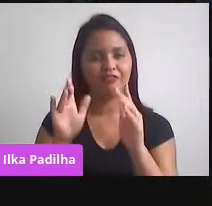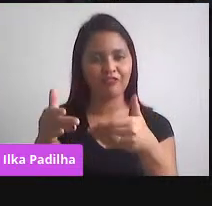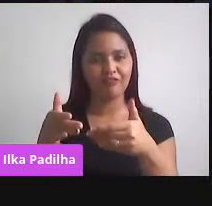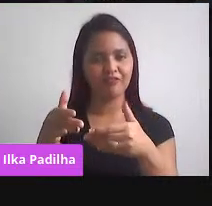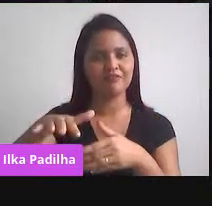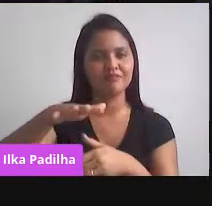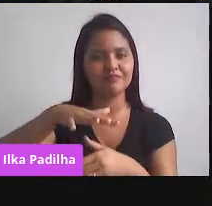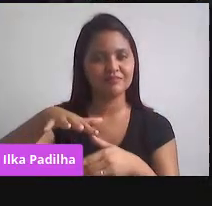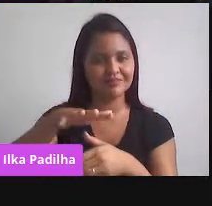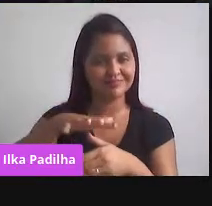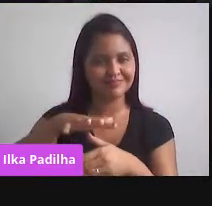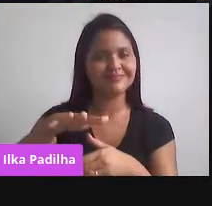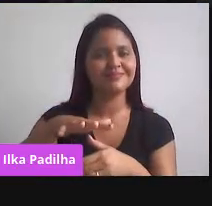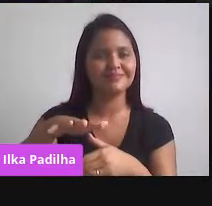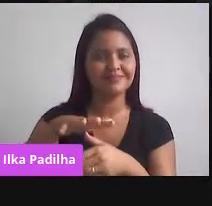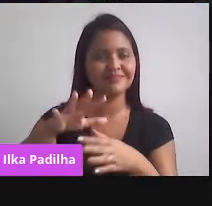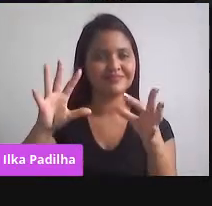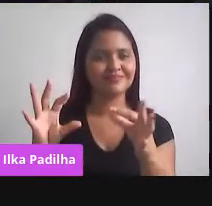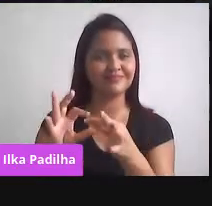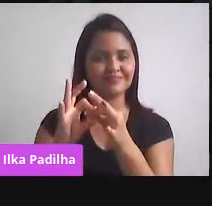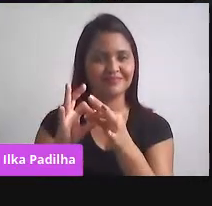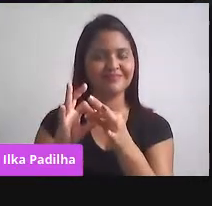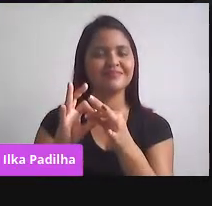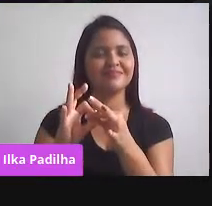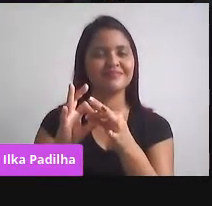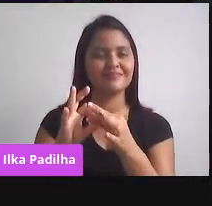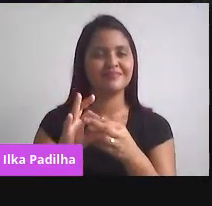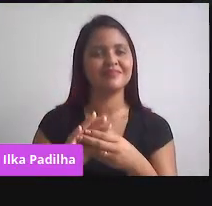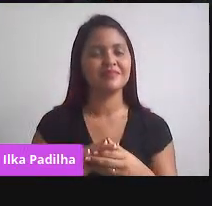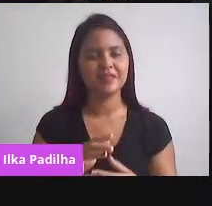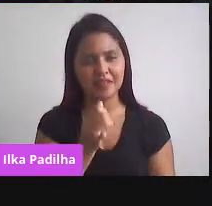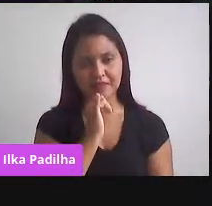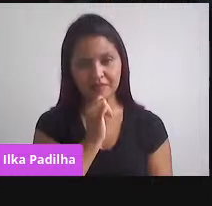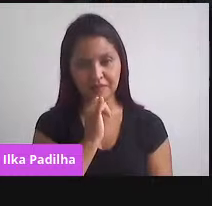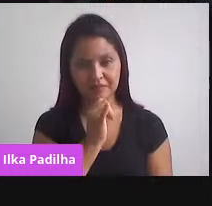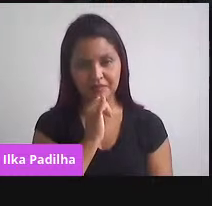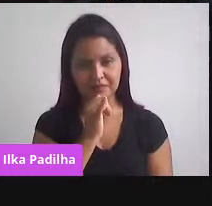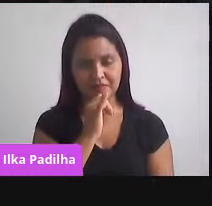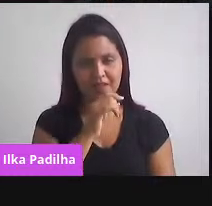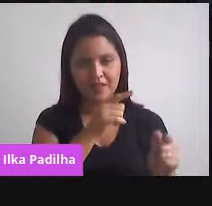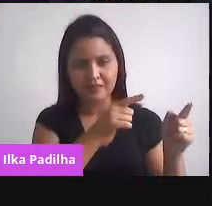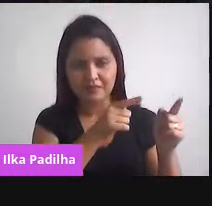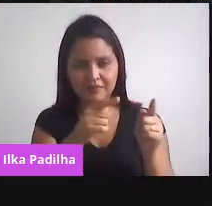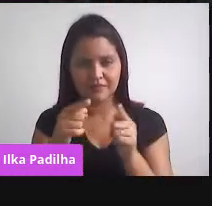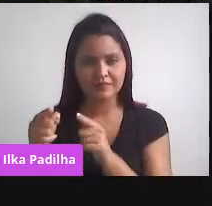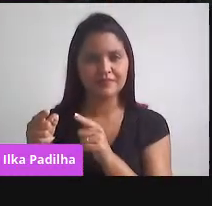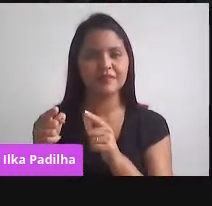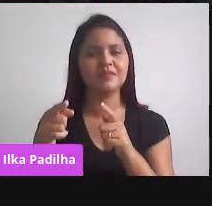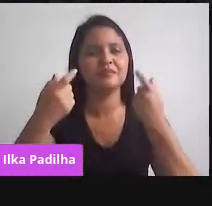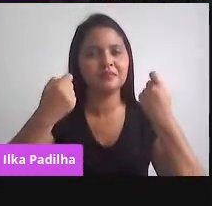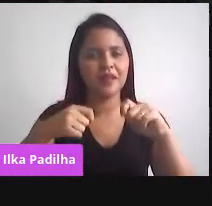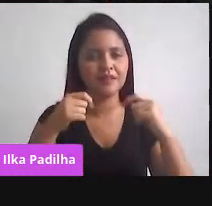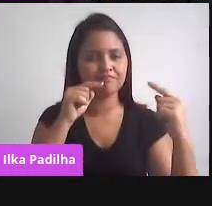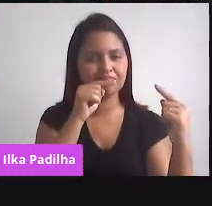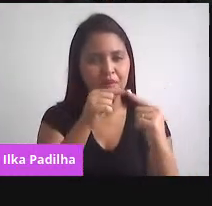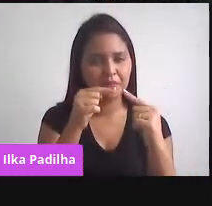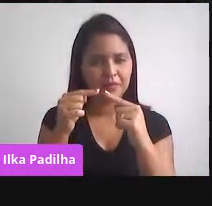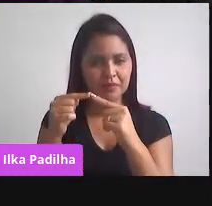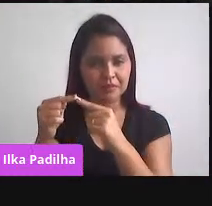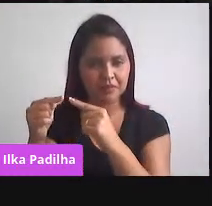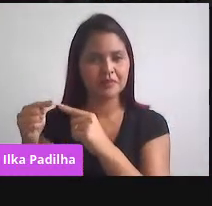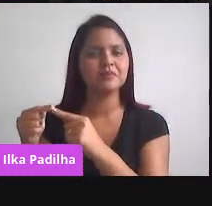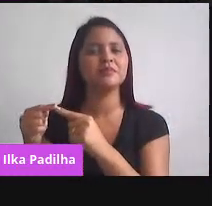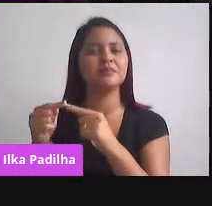registro, a uma determinada manifestação. Então, por exemplo, a sequência, ela depende de combinações pré-formatadas,